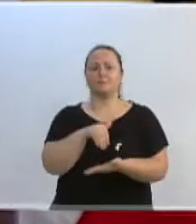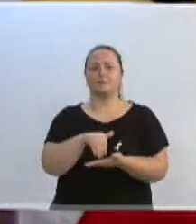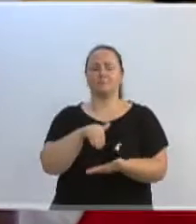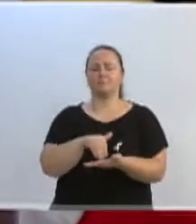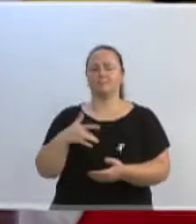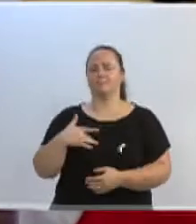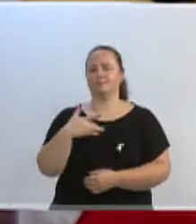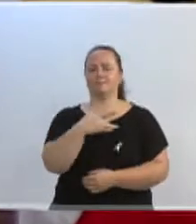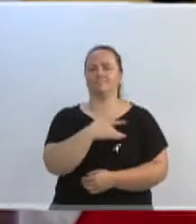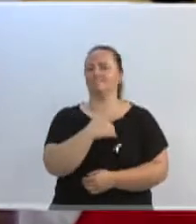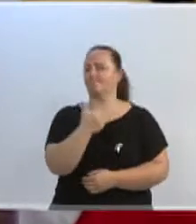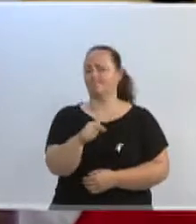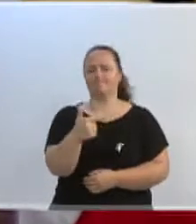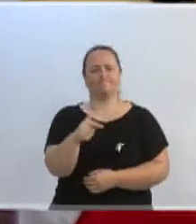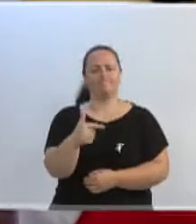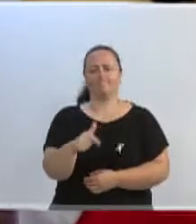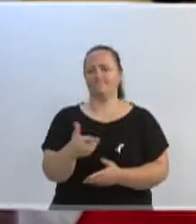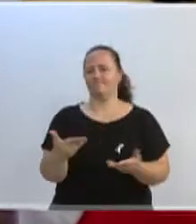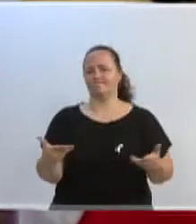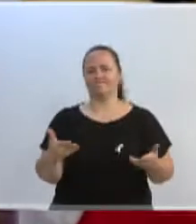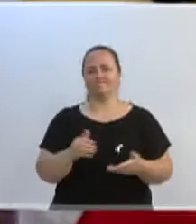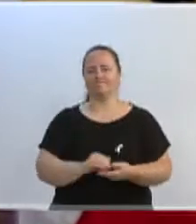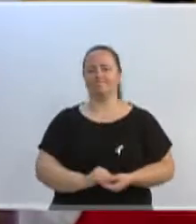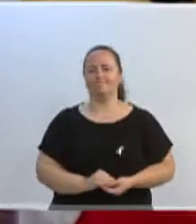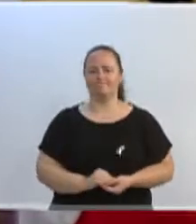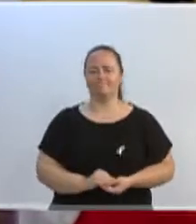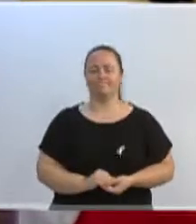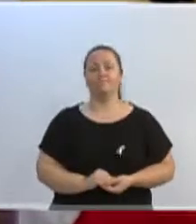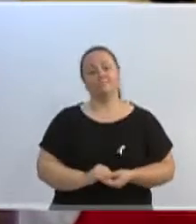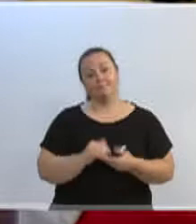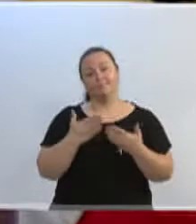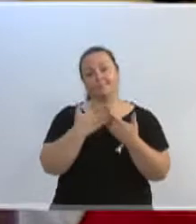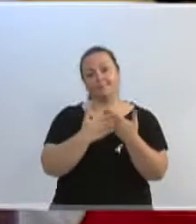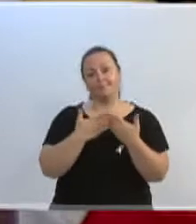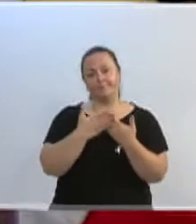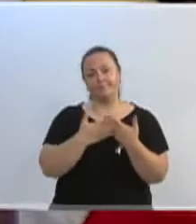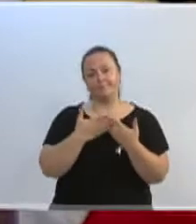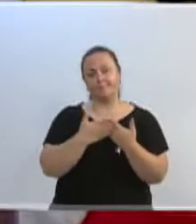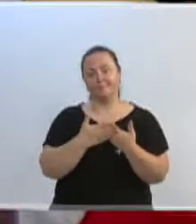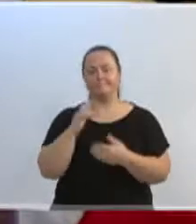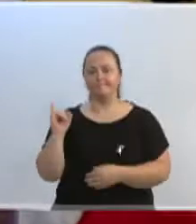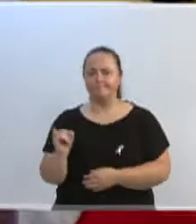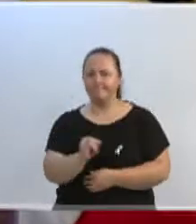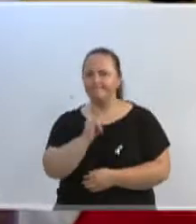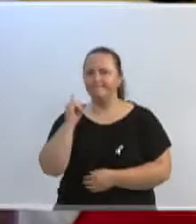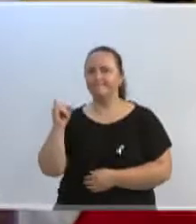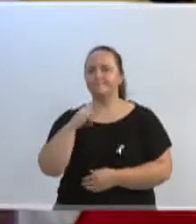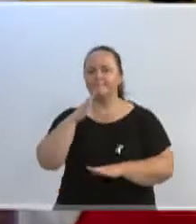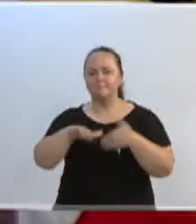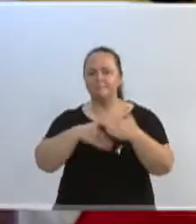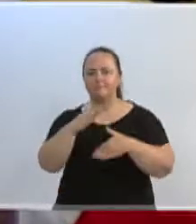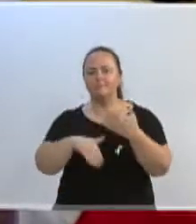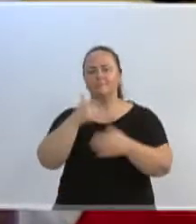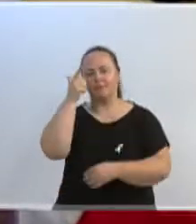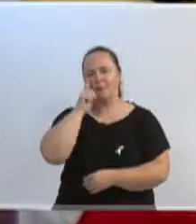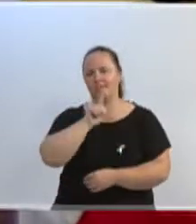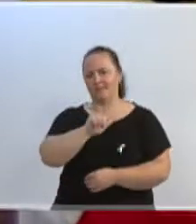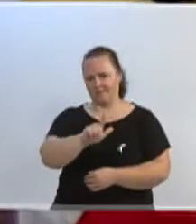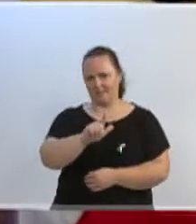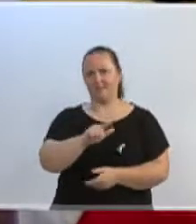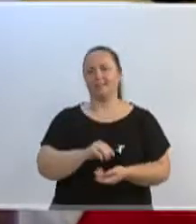Saúde, sendo que é uma terapia essencial para o seu desenvolvimento. Isso desde a